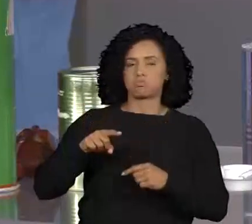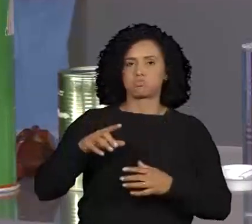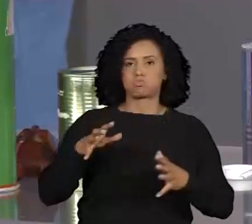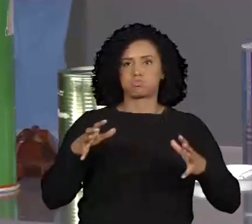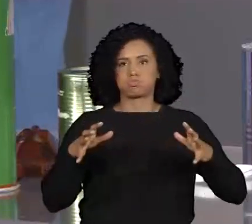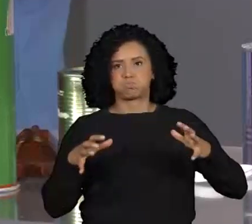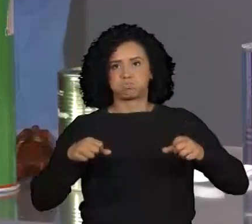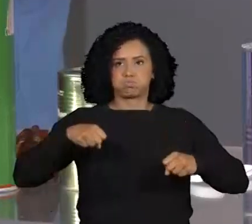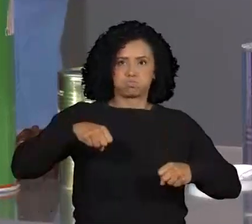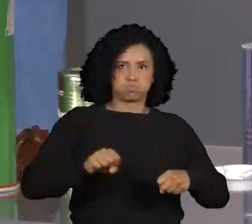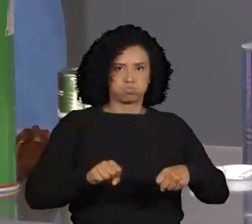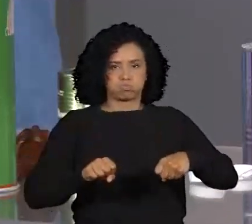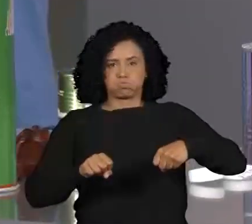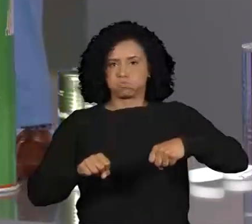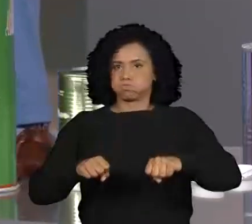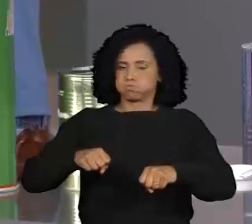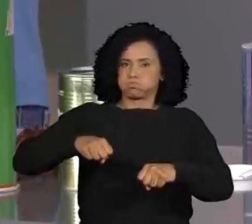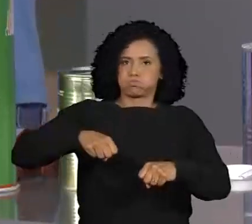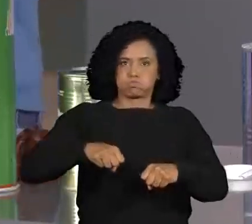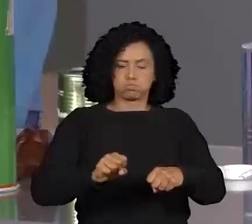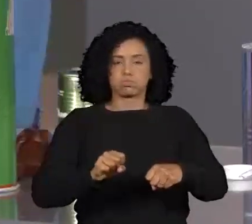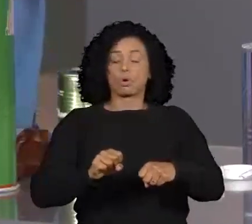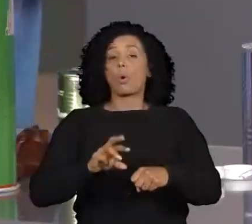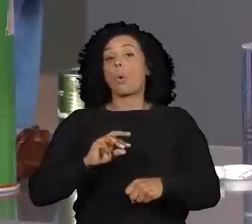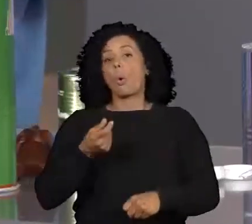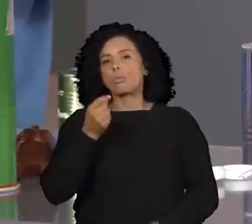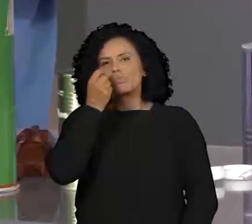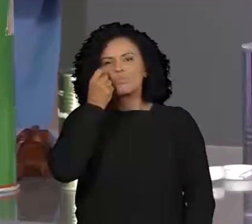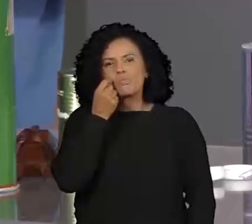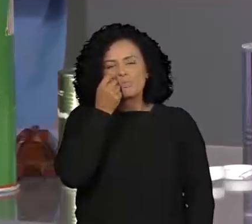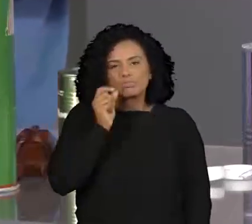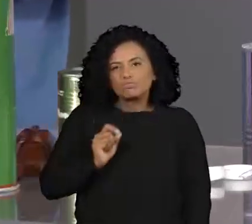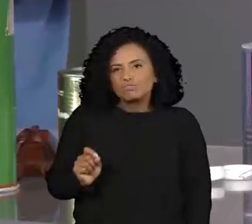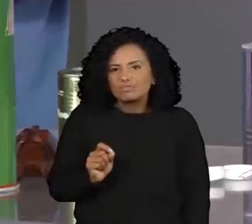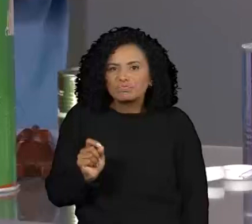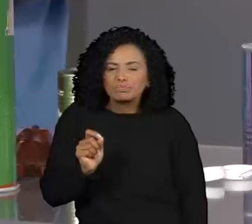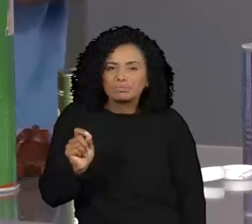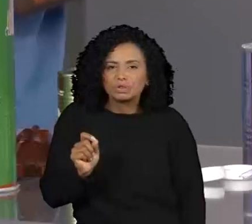para vocês é a parte grave